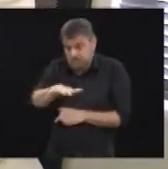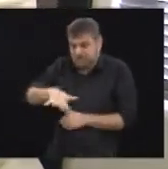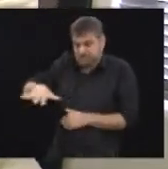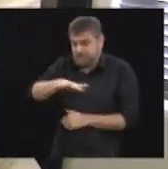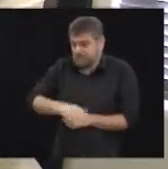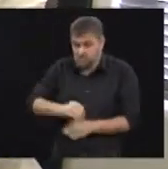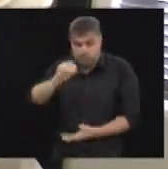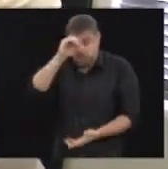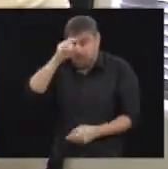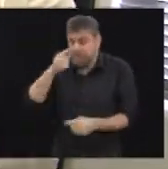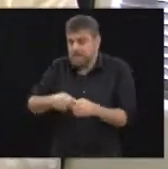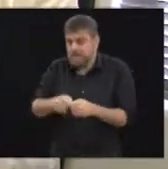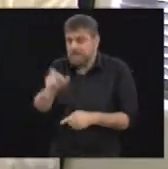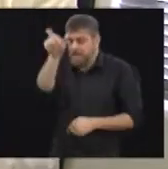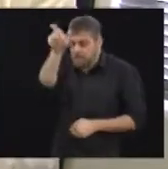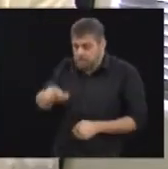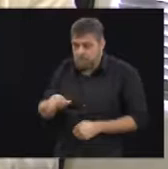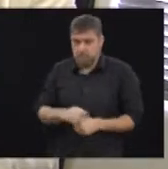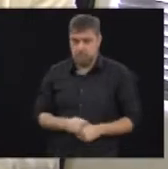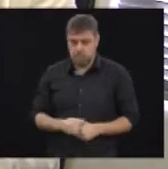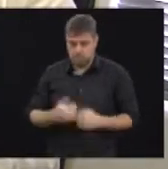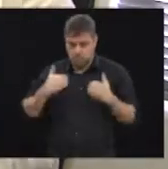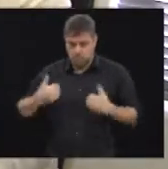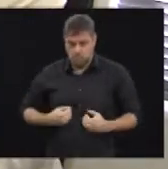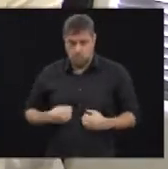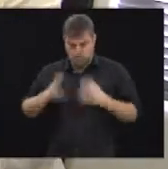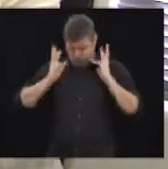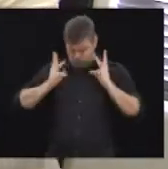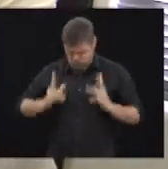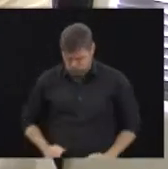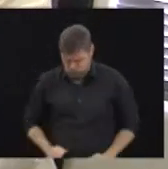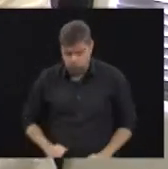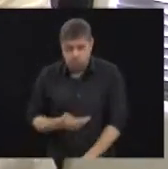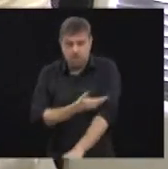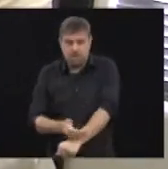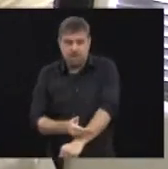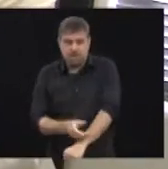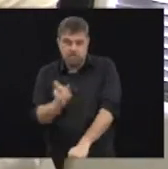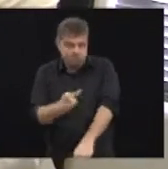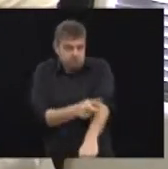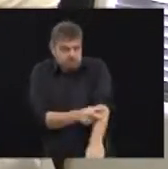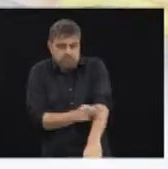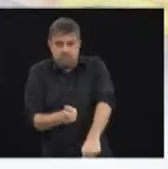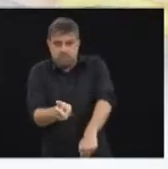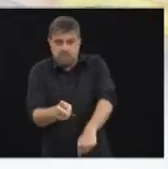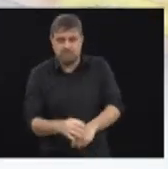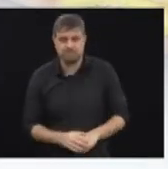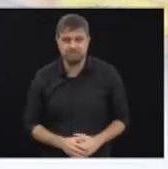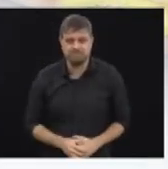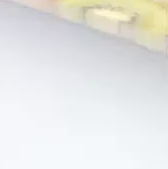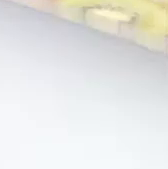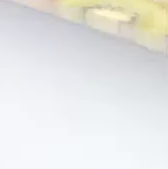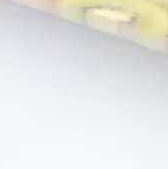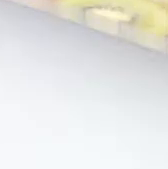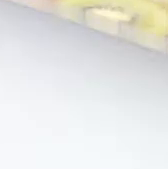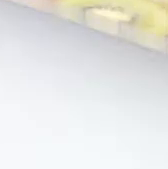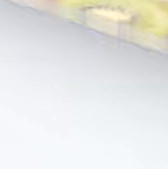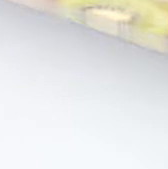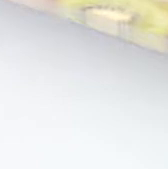com isso. A gente não sabe por que um caso evolui tão rapidamente e o outro não.